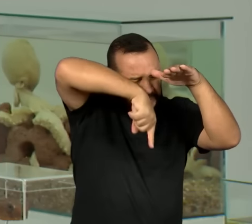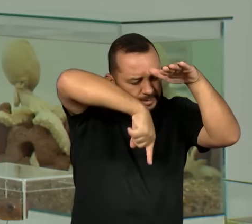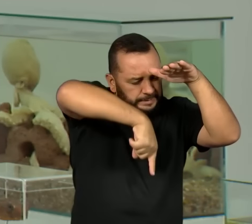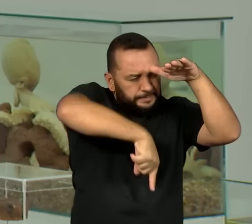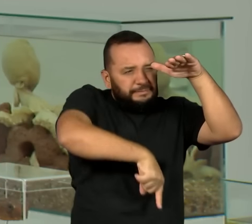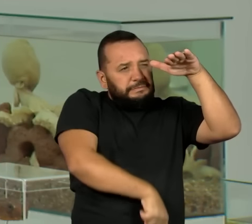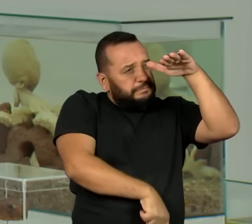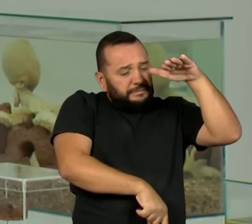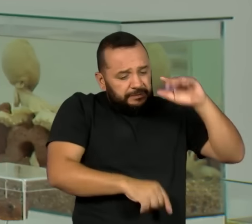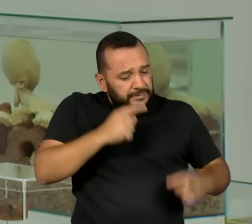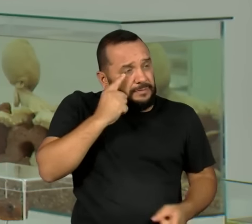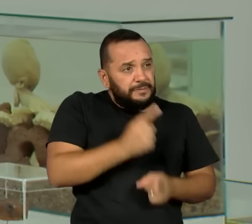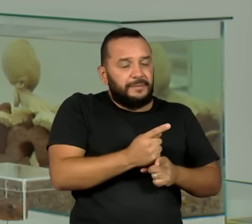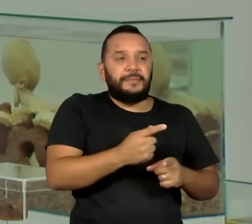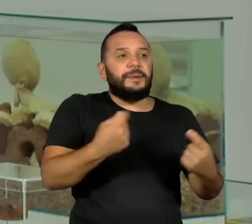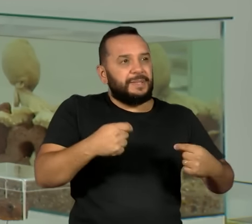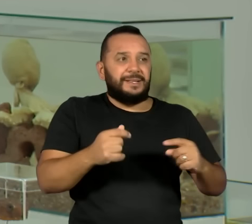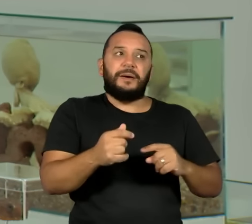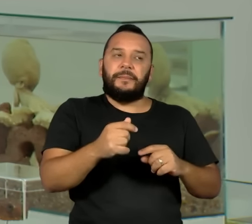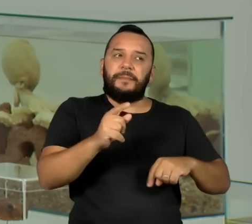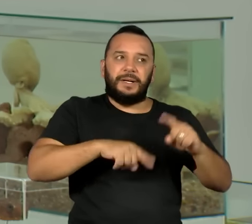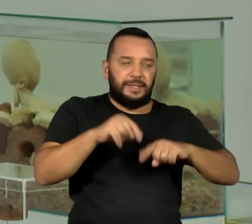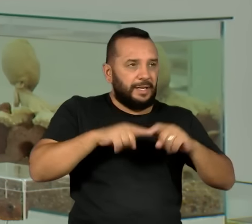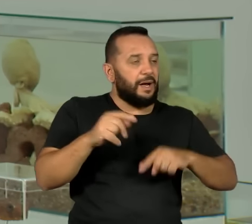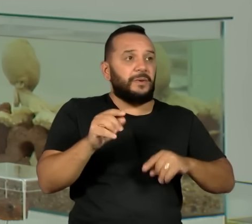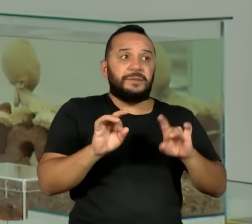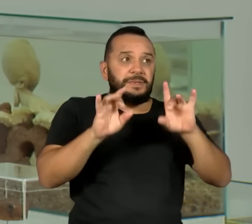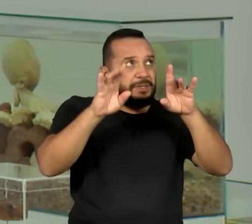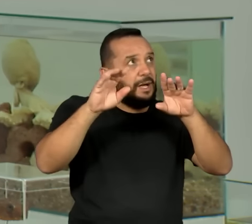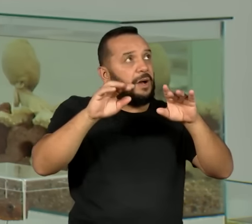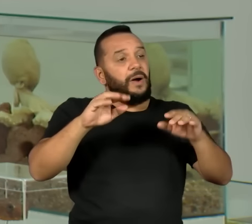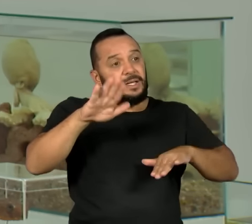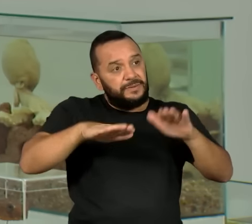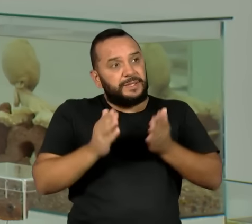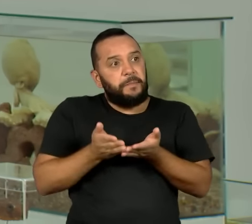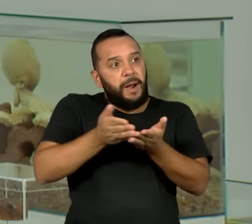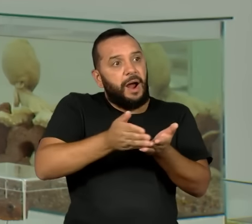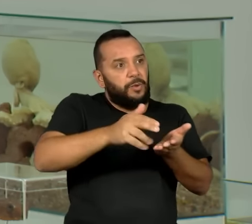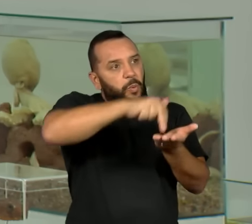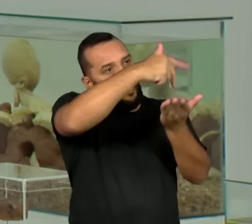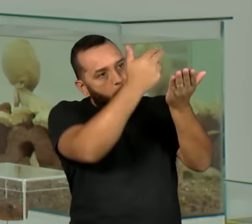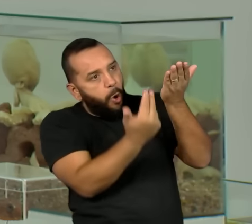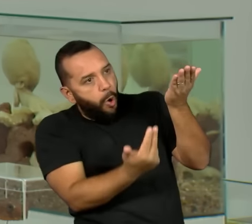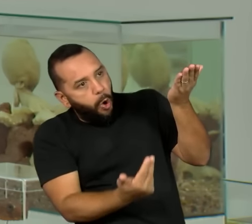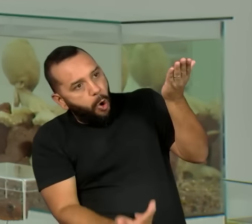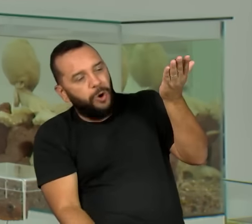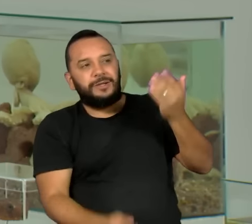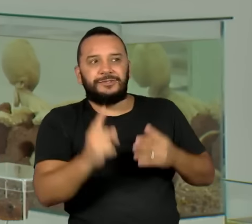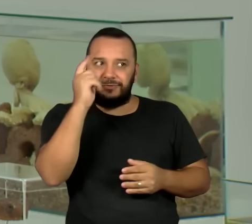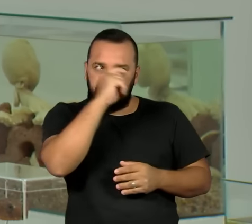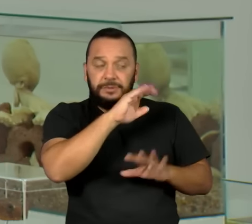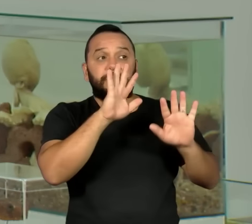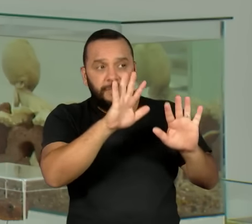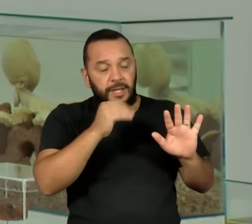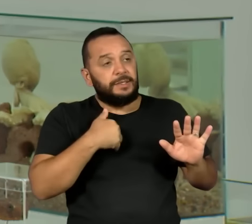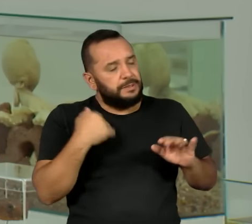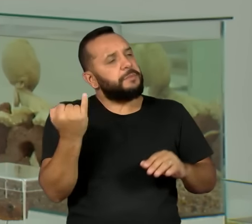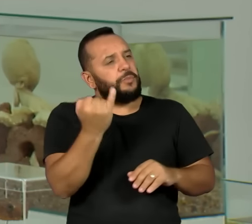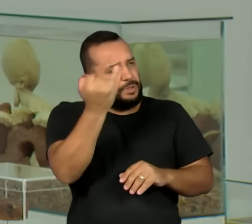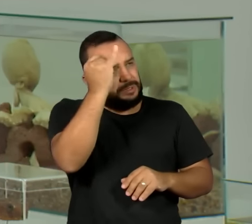profundidades, a gente precisa de equipamentos, embarcações, que nem sempre estão disponíveis. Mas, de fato, é uma parte importante da nossa